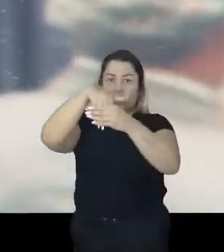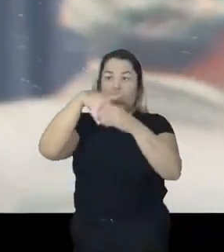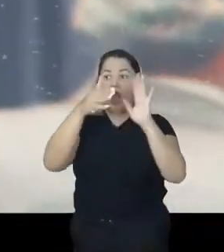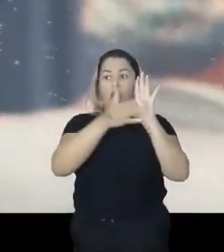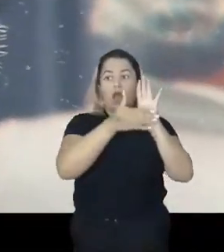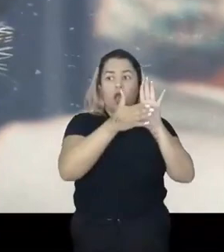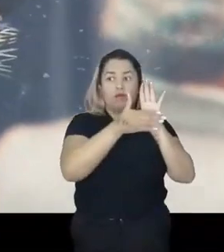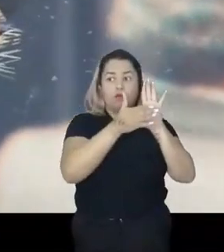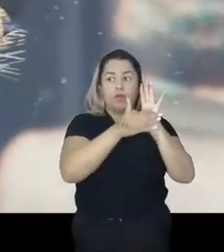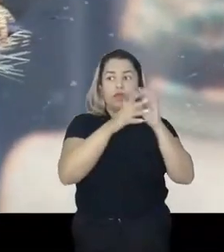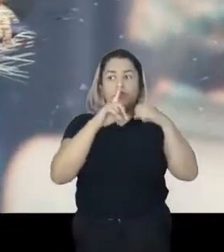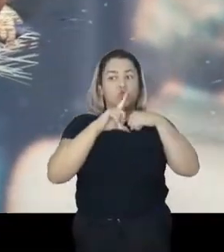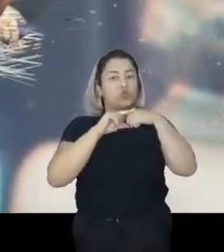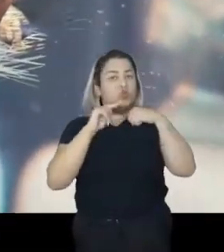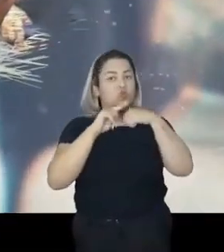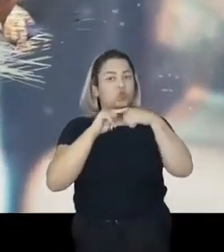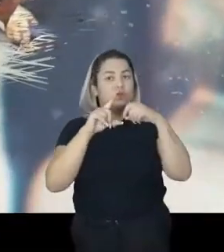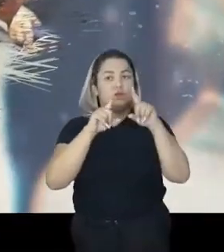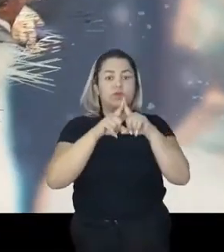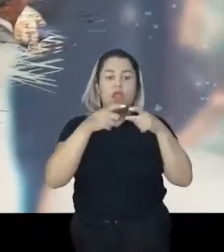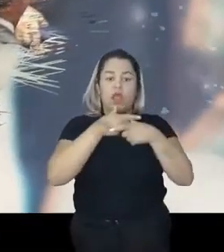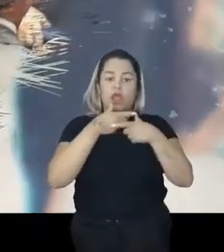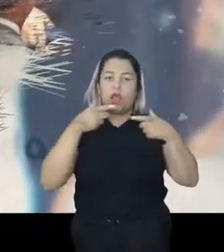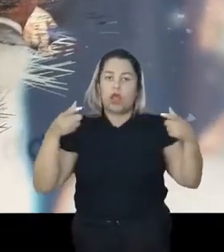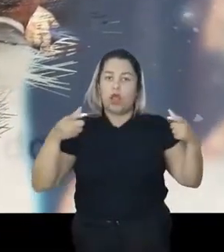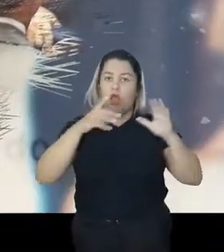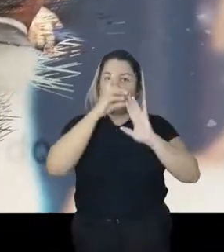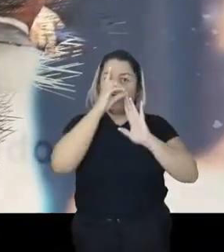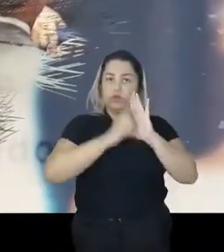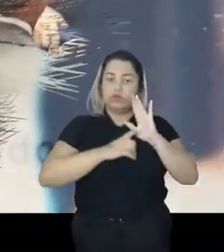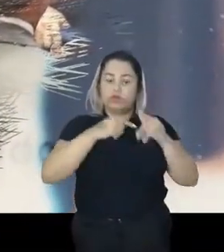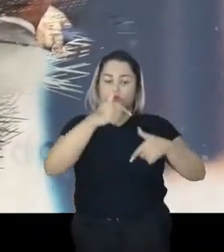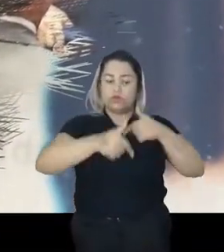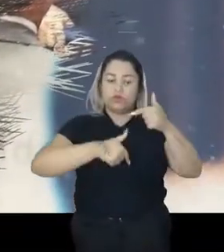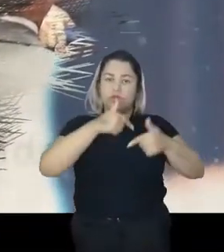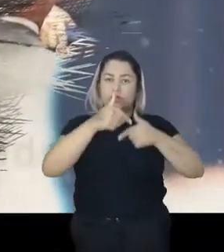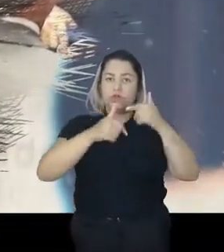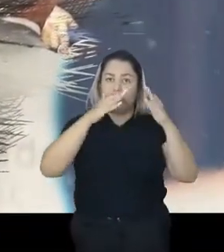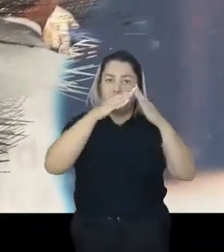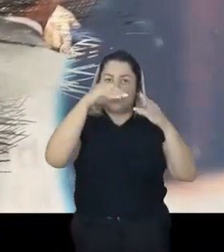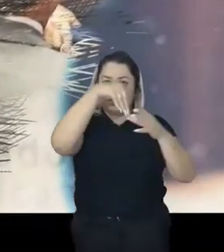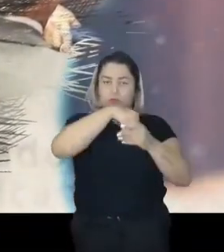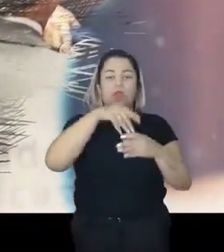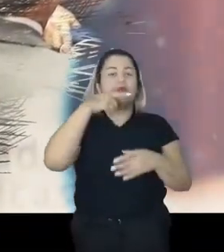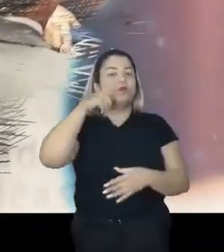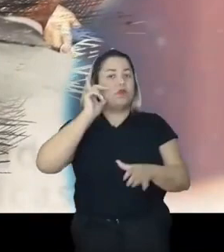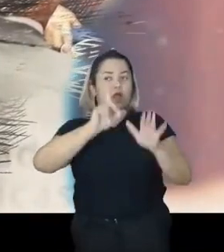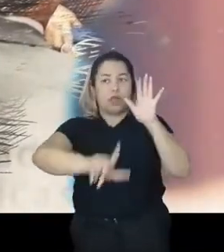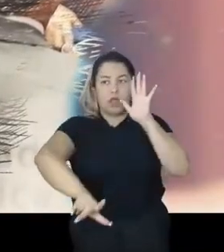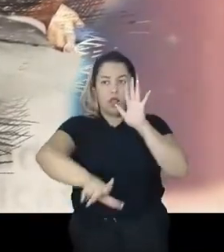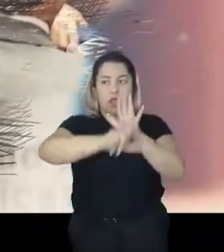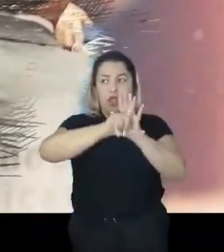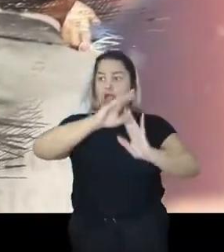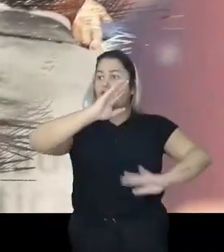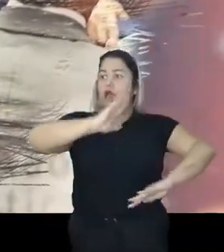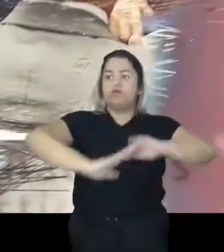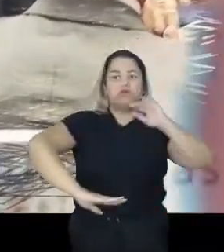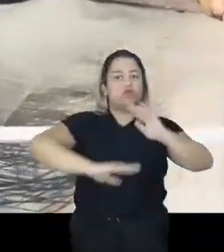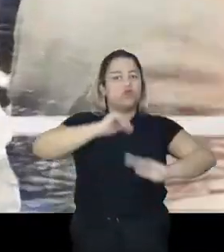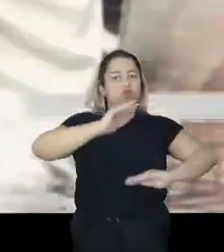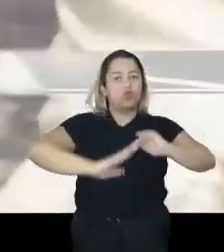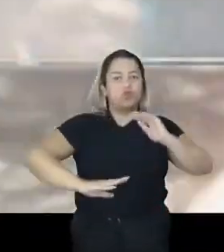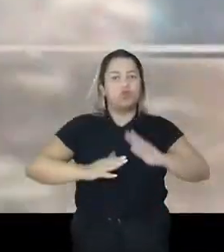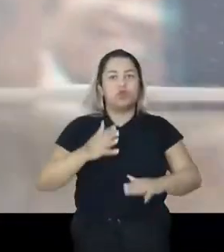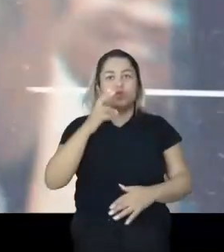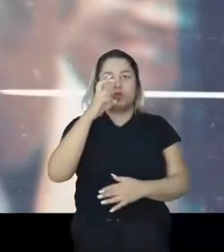proposta de emenda constitucional Que ampliava os direitos das trabalhadoras domésticas Antes da lei, esses profissionais Que hoje são